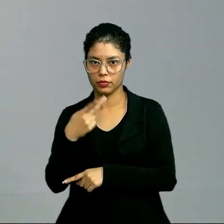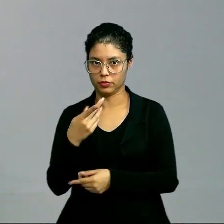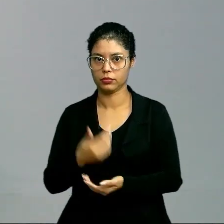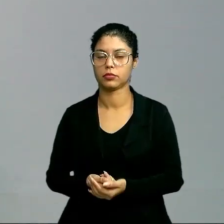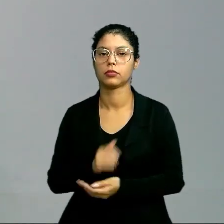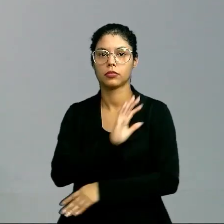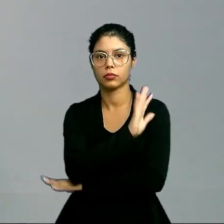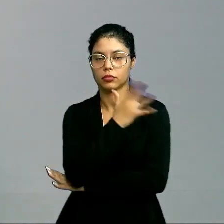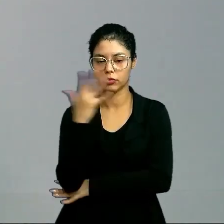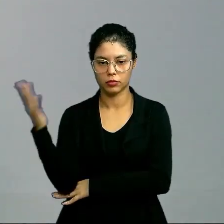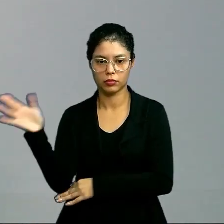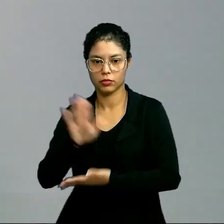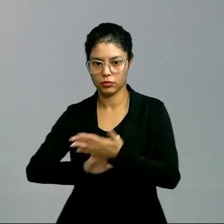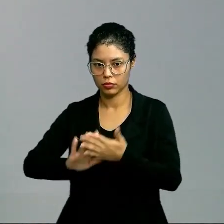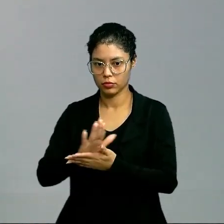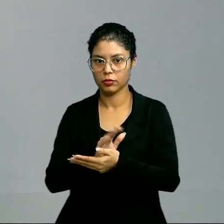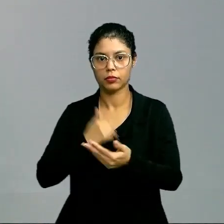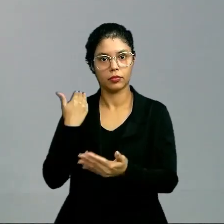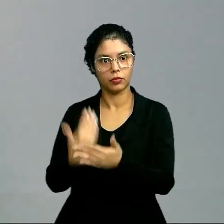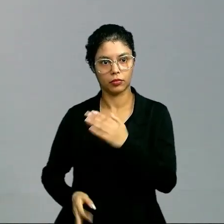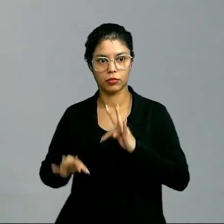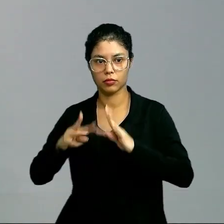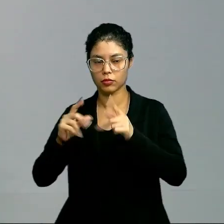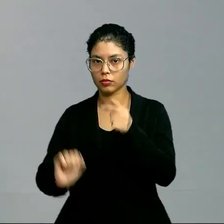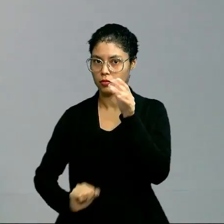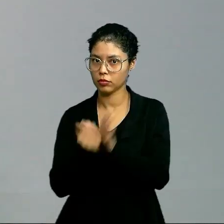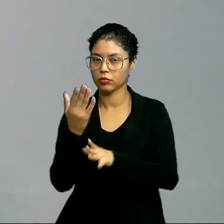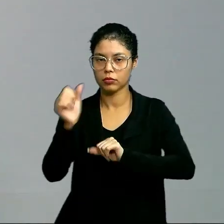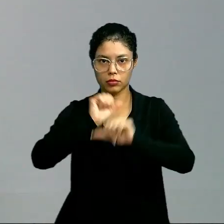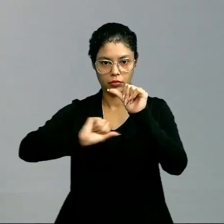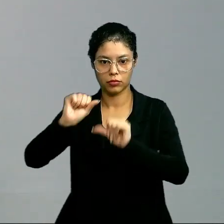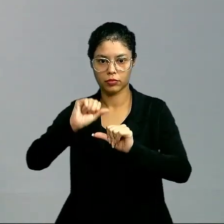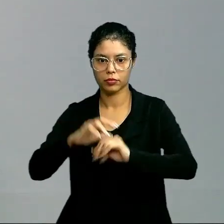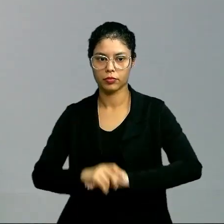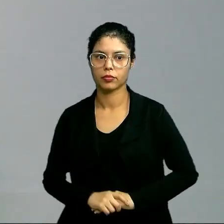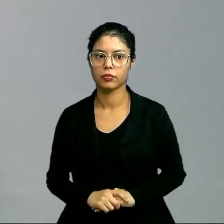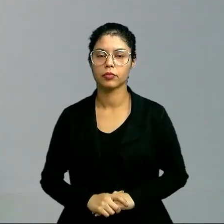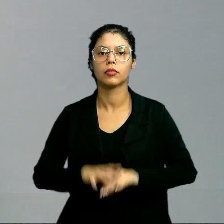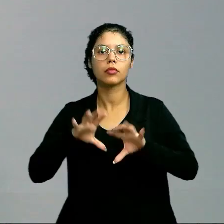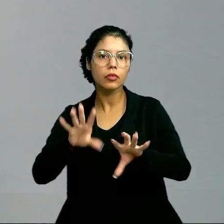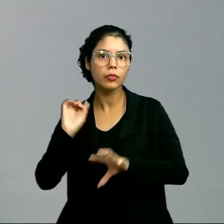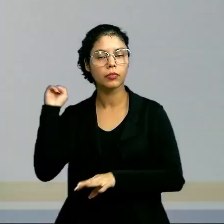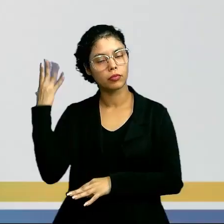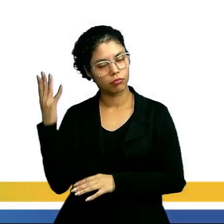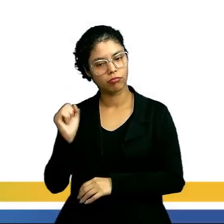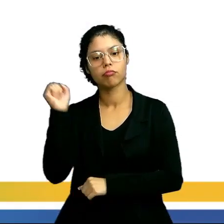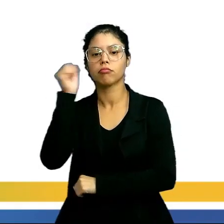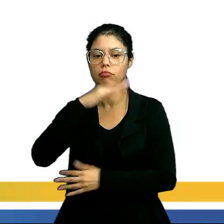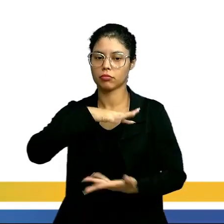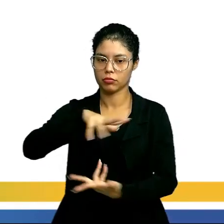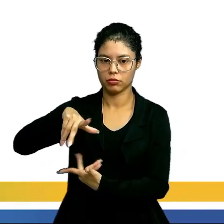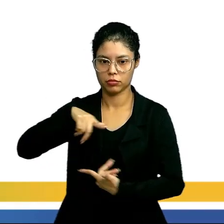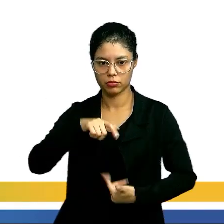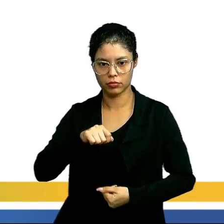fala. Na natureza, nada se perde, nada se cria, tudo se transforma. E assim é a energia do universo.